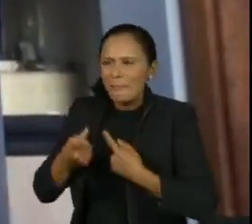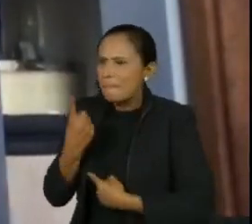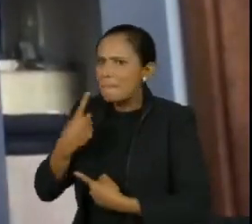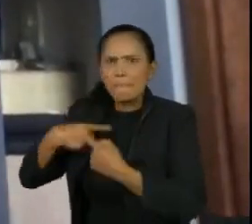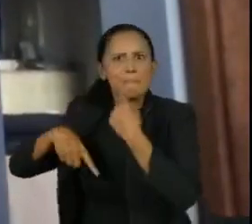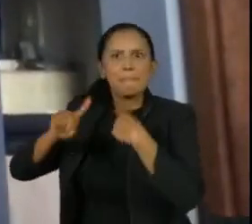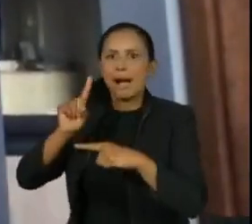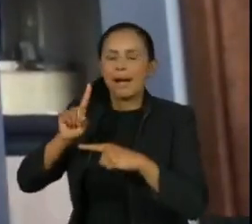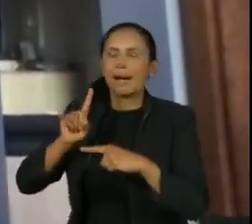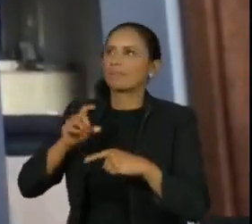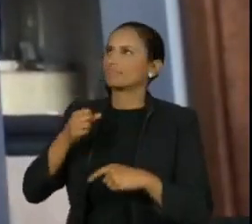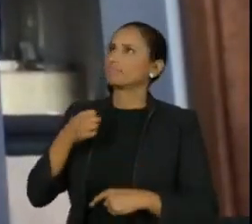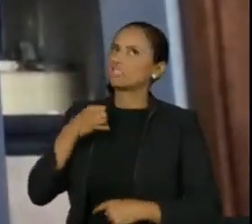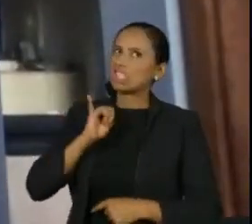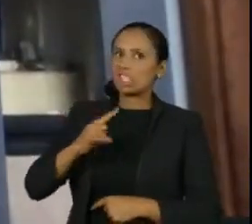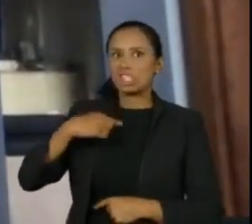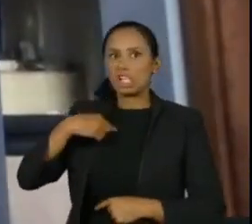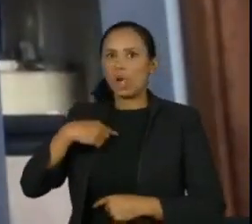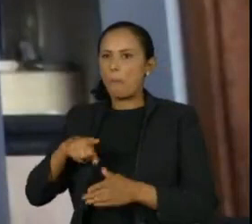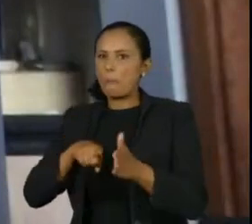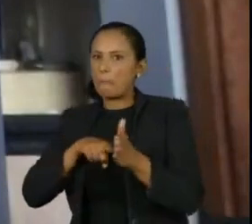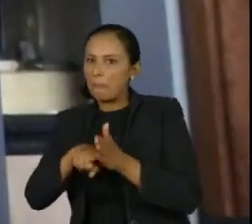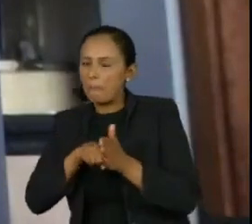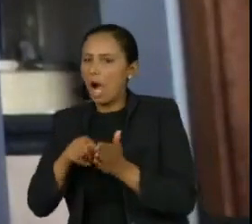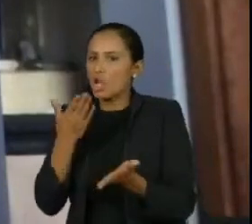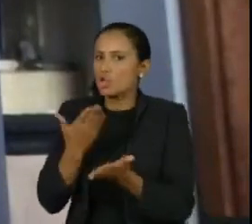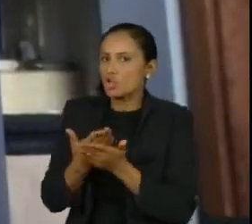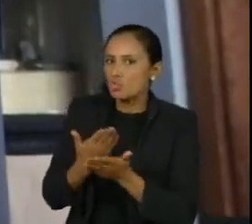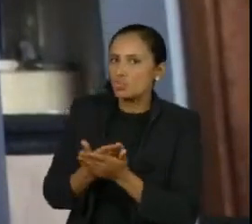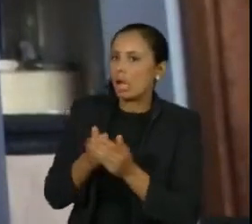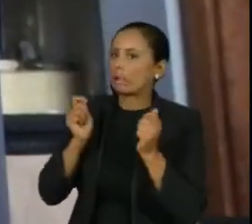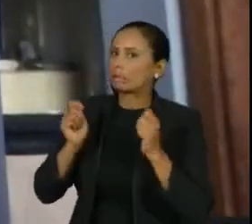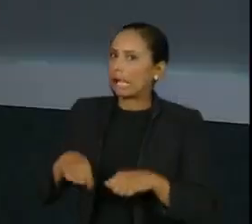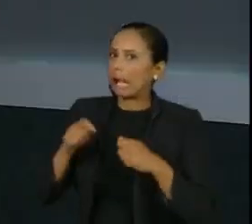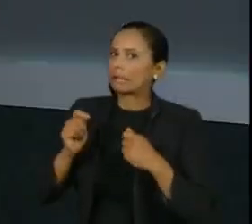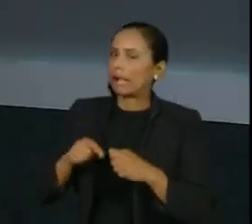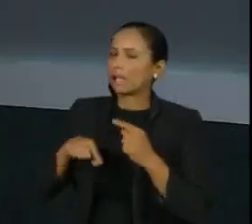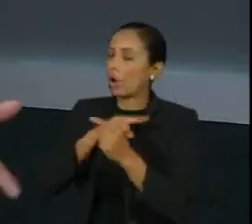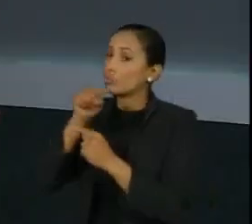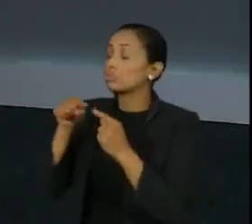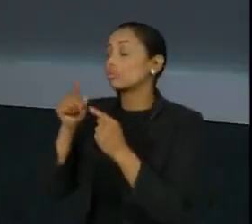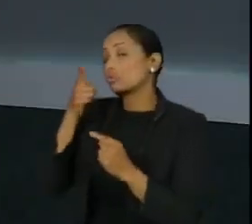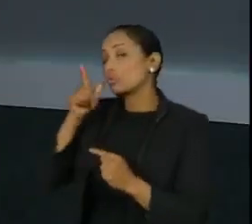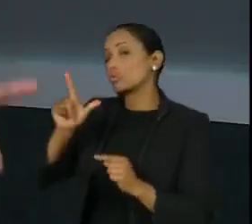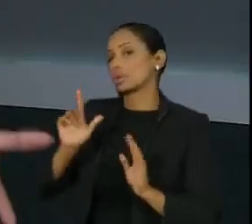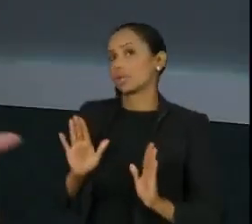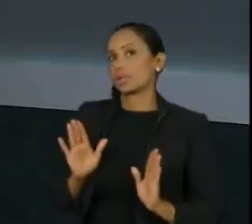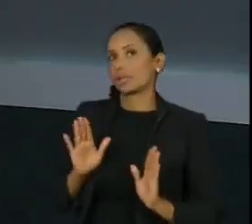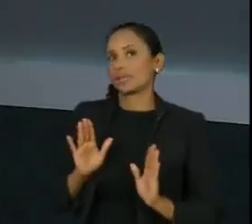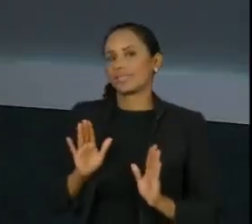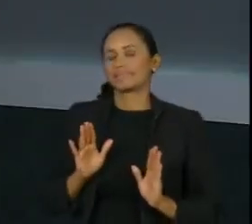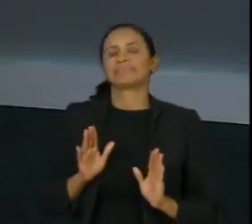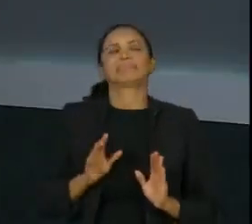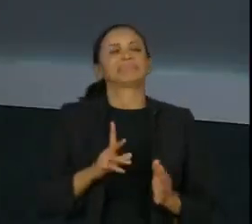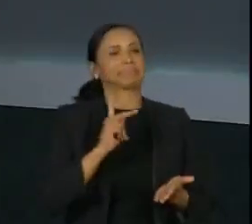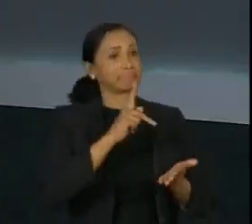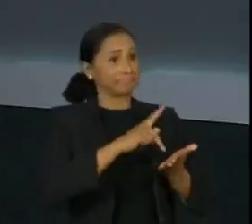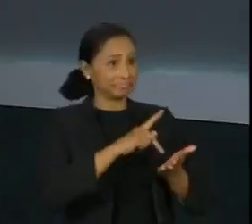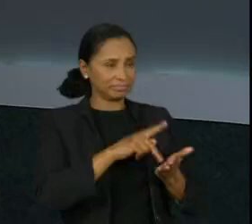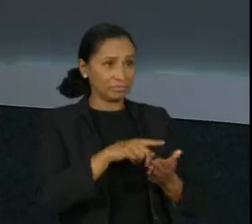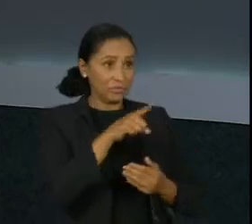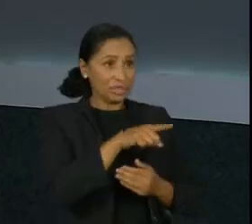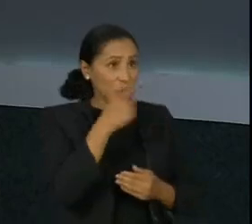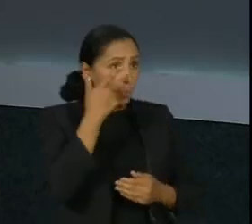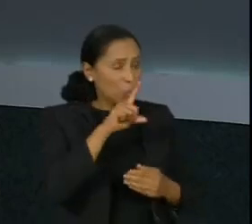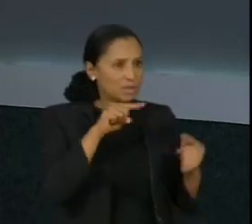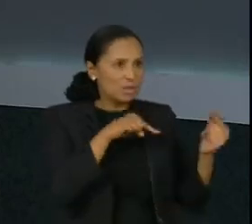a partir do estudo eu conseguiria alcançar essas metas de alguma forma. E foi isso que permitiu que você chegasse a um